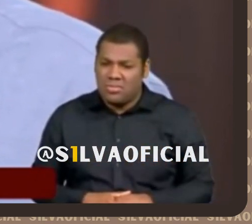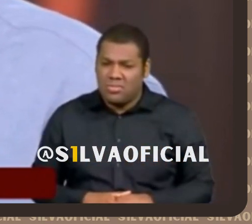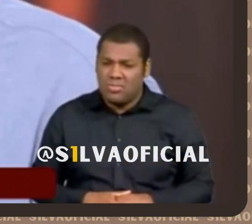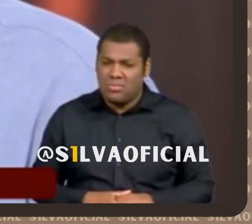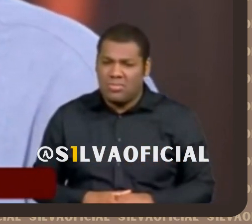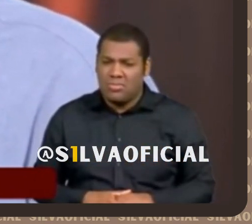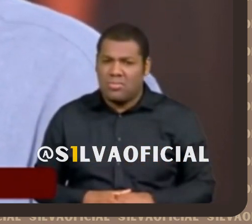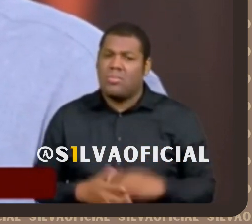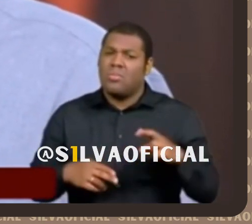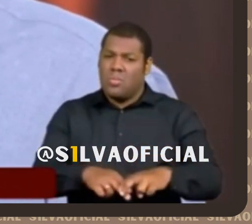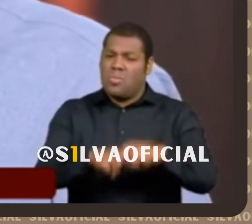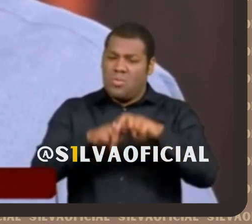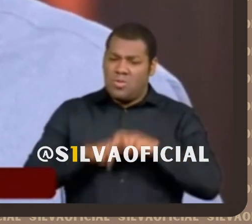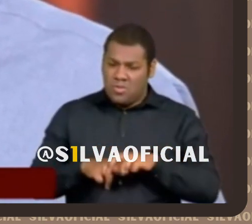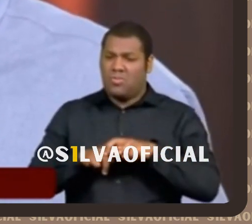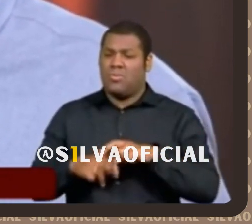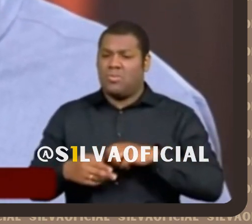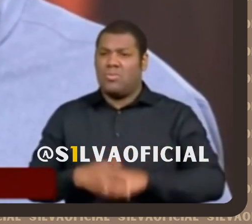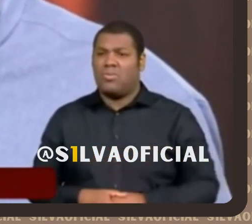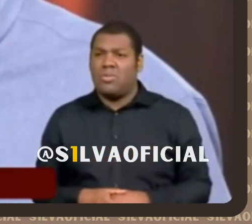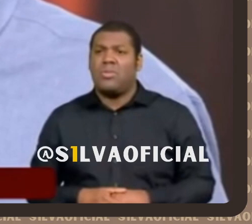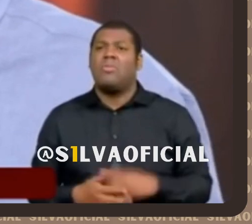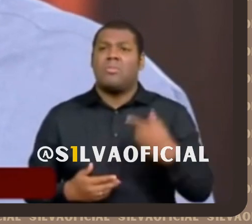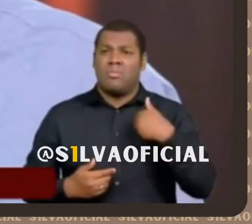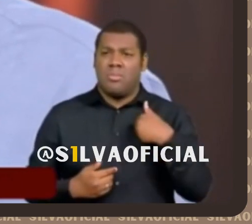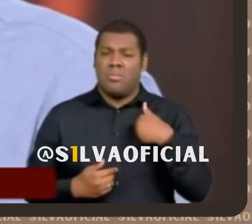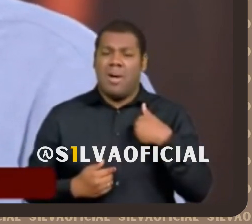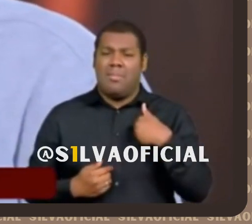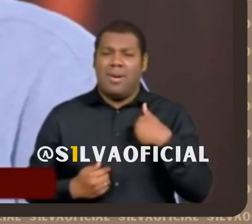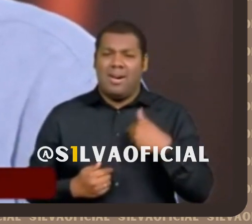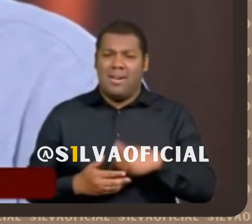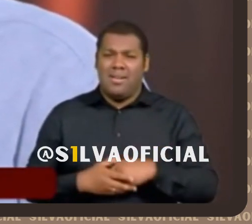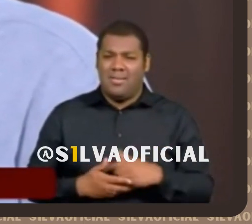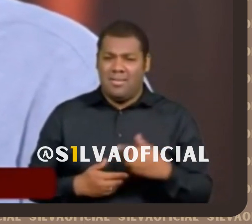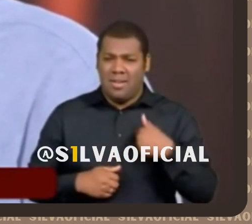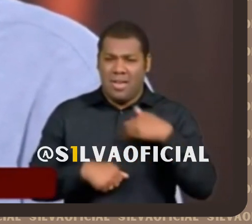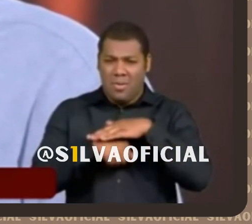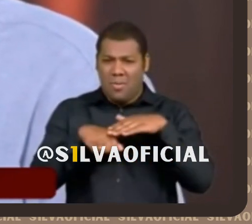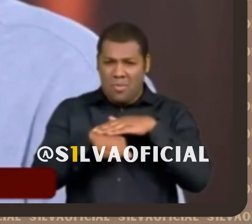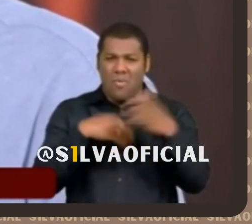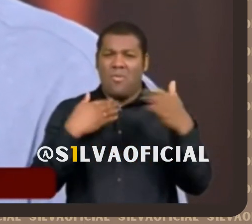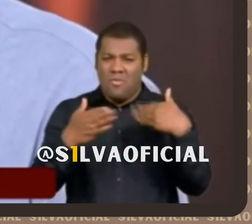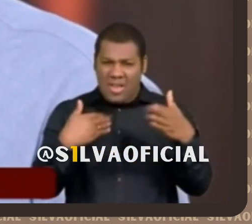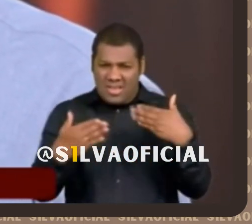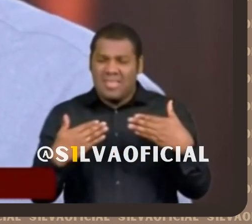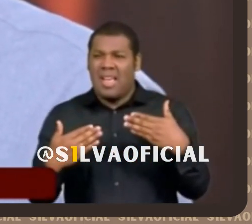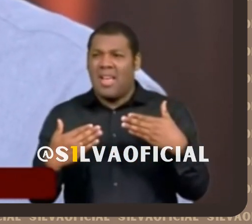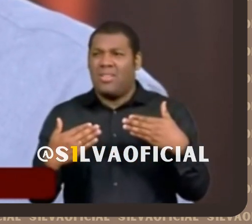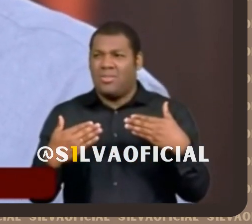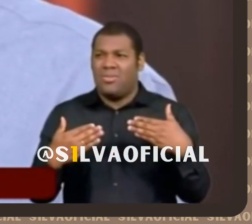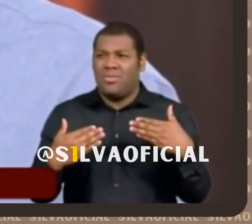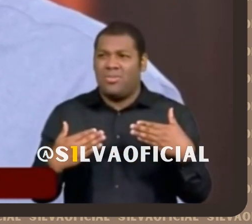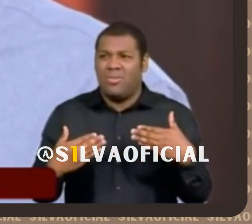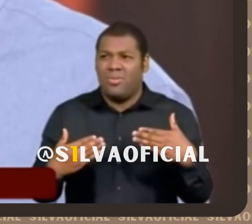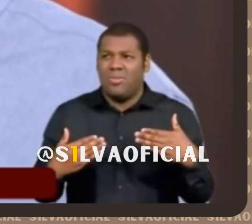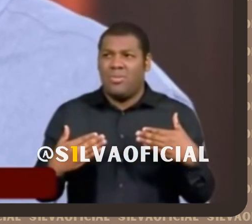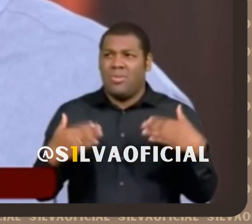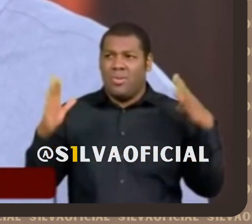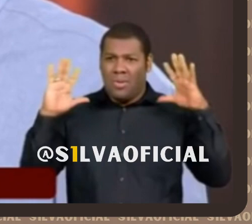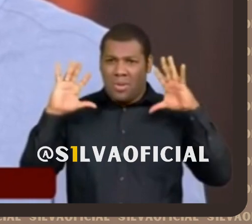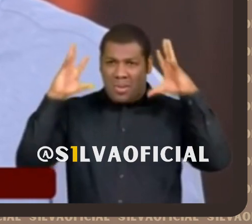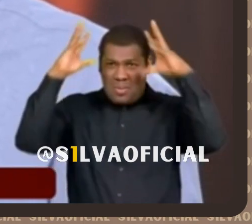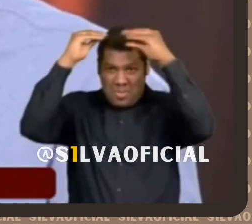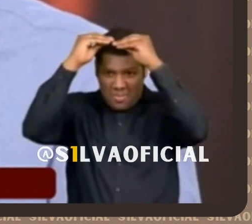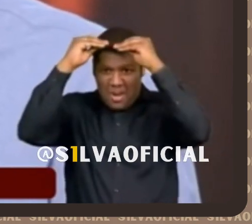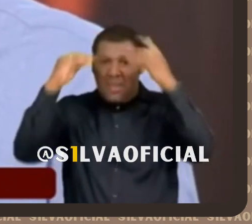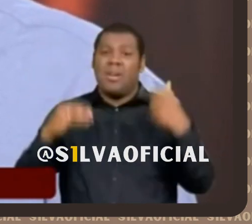com o Papa Francisco. Eu estou com muita disposição de começar uma campanha contra a desigualdade. Ou seja, é preciso que a